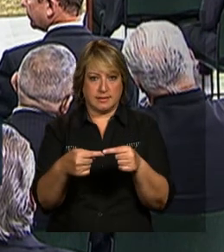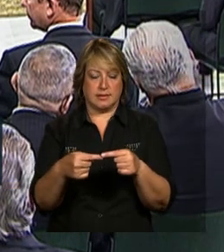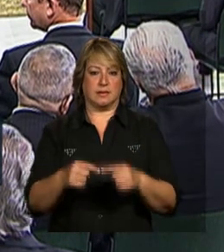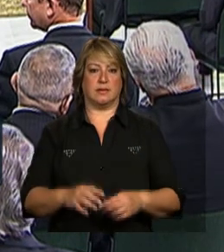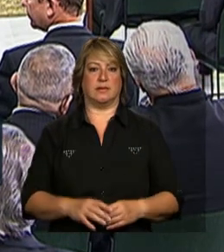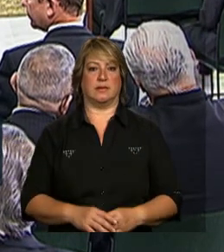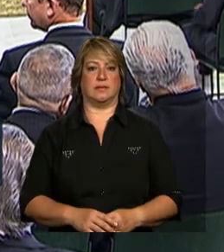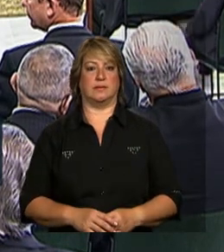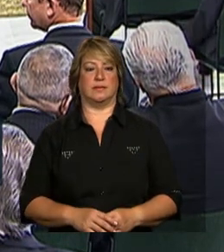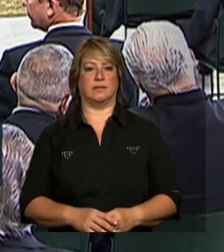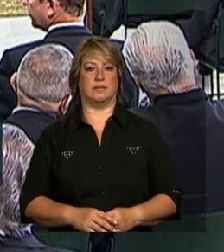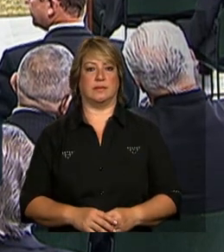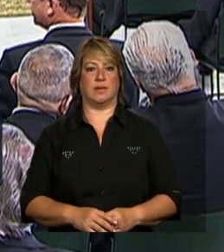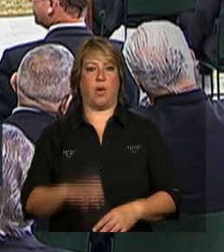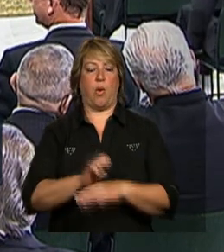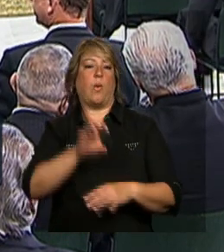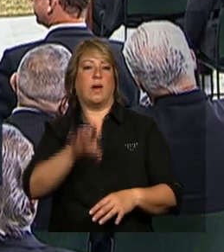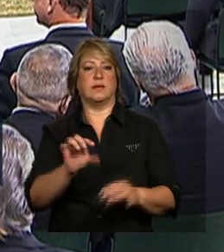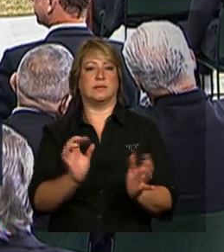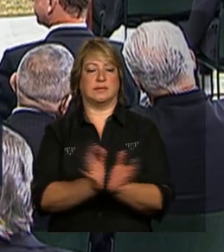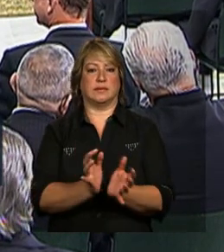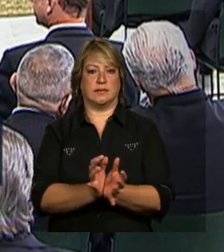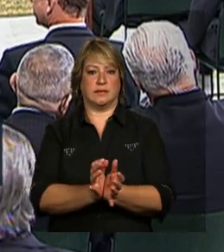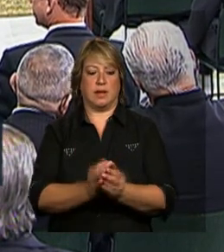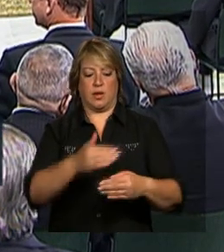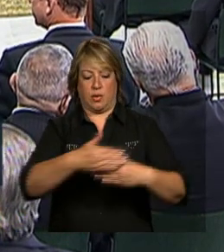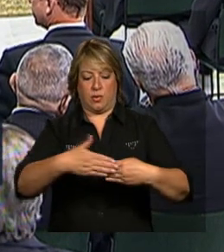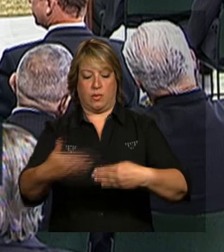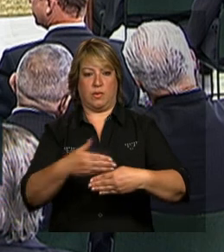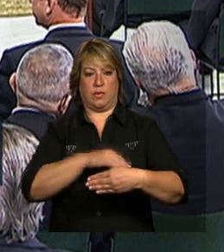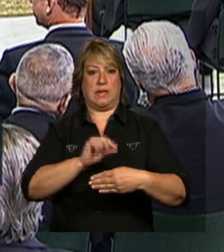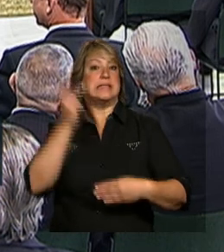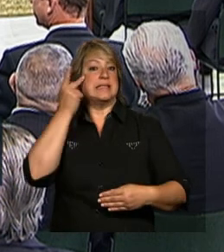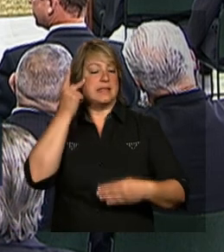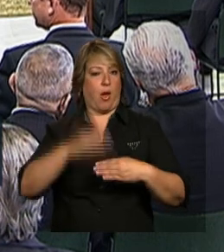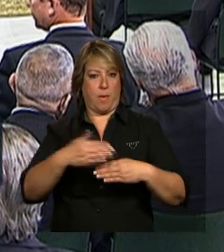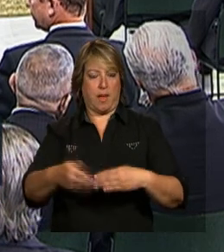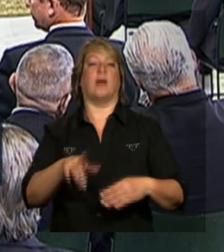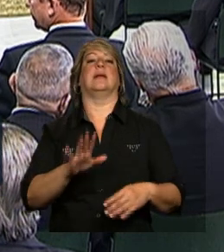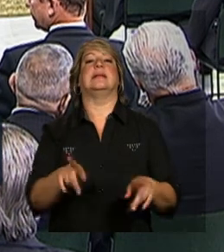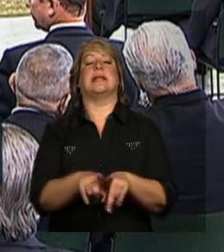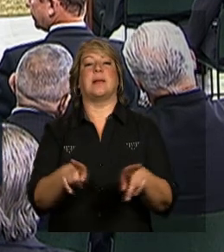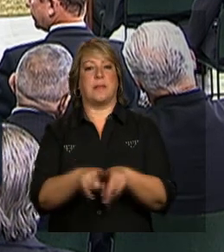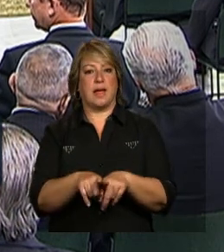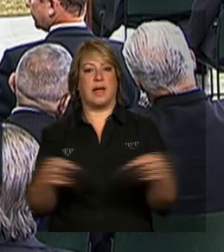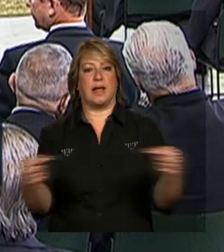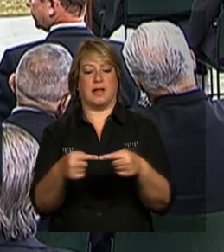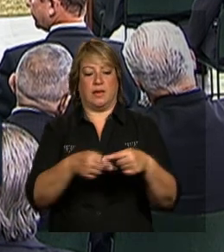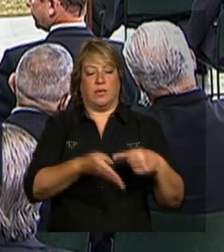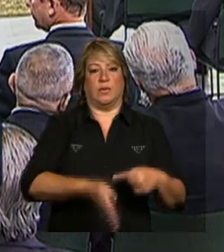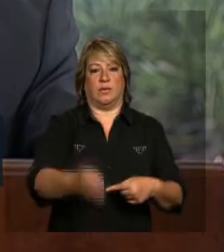o o Estado a fronteira com o estado de São Paulo mas também a ligação